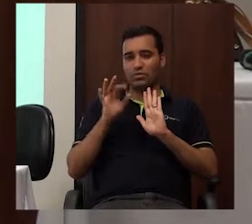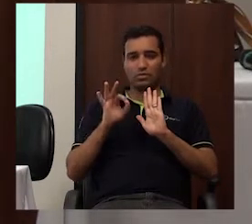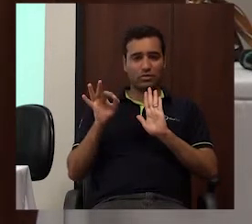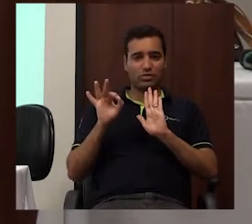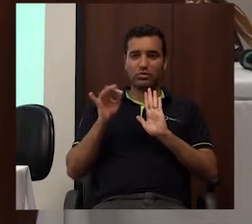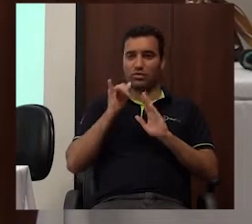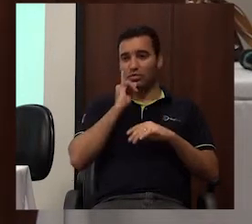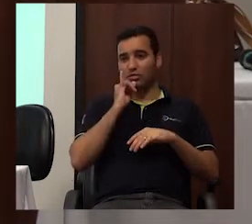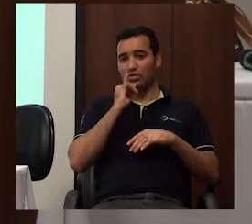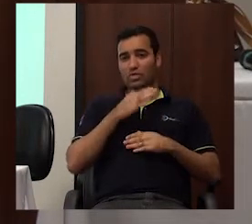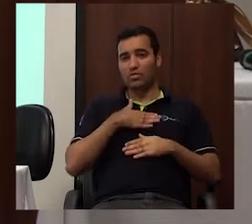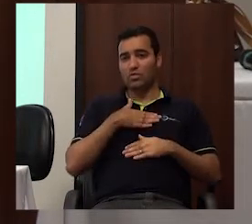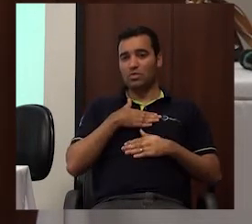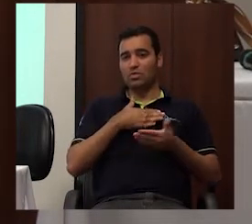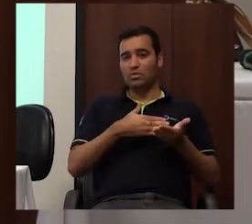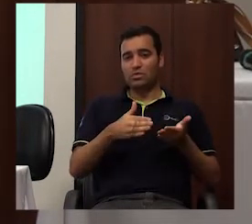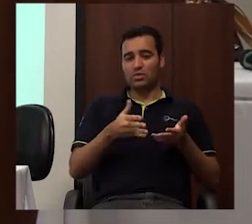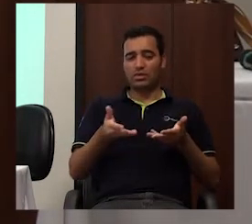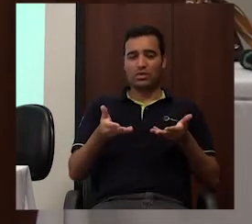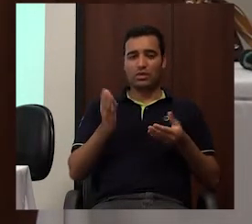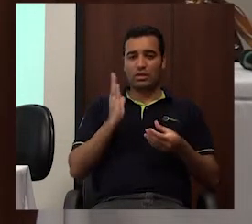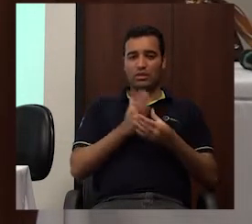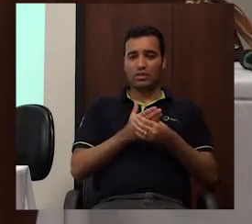por exemplo, na minha inicial da ação coletiva.